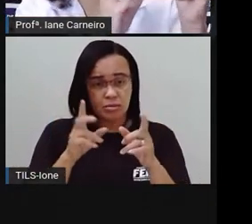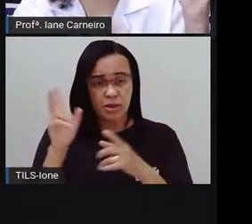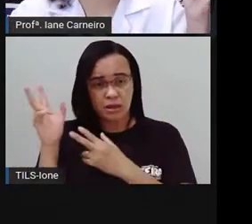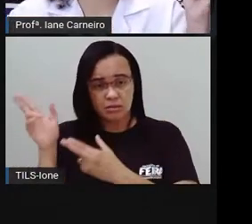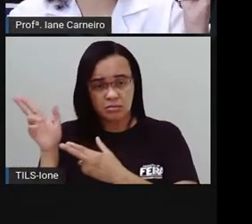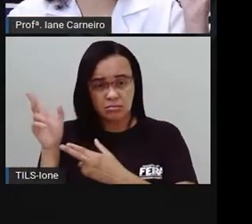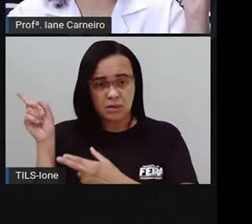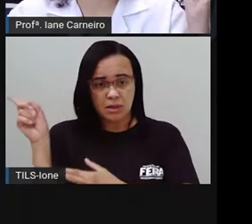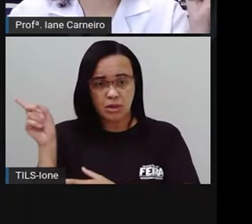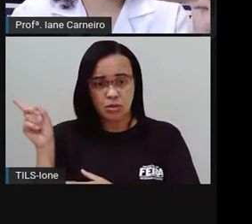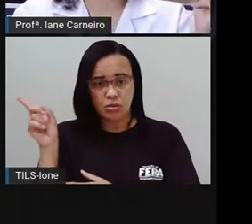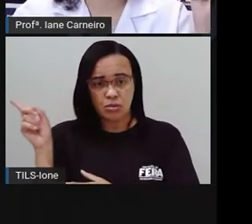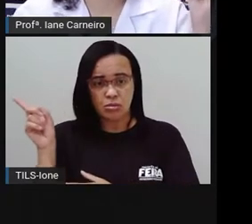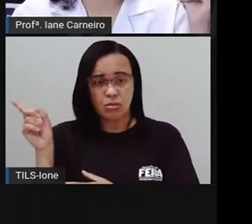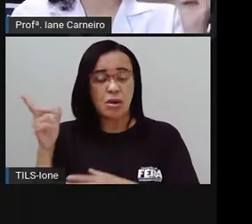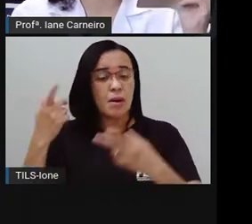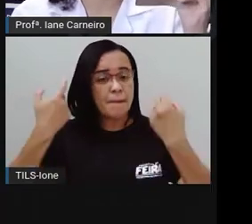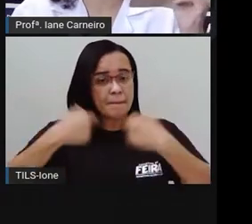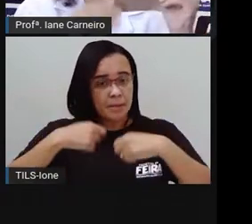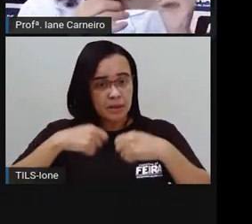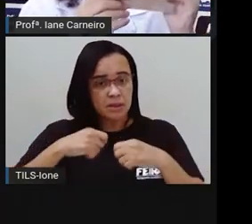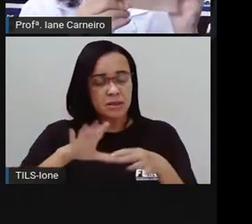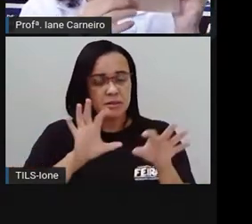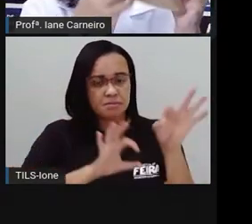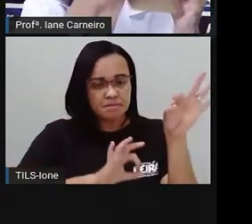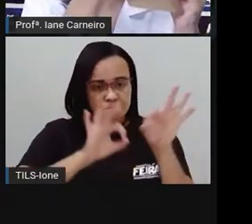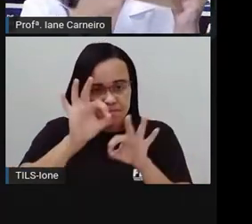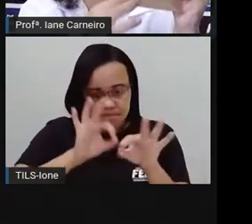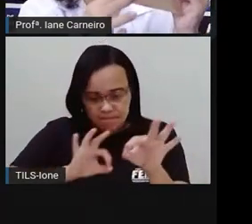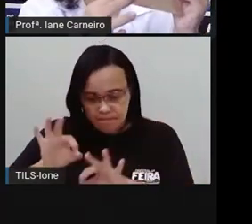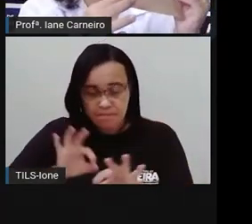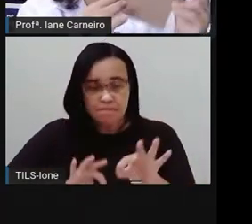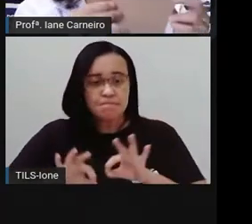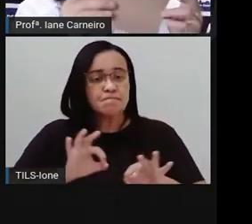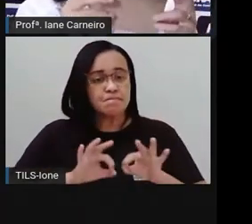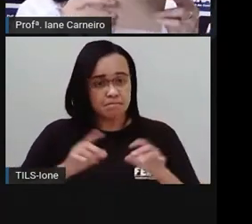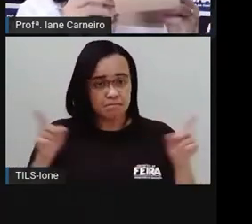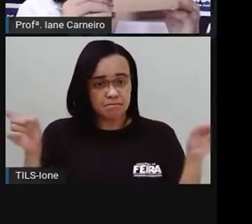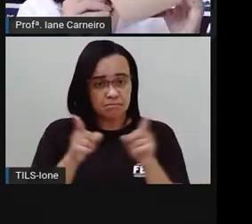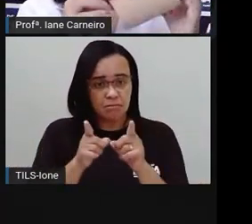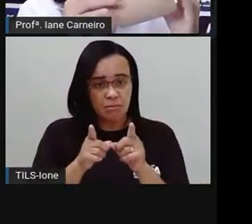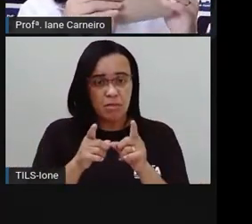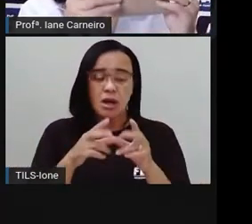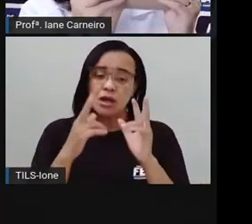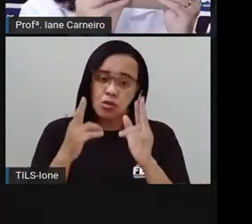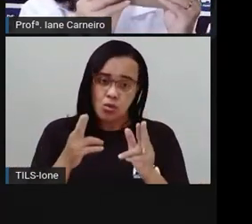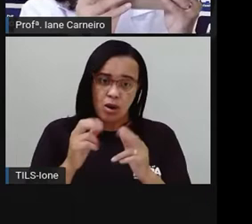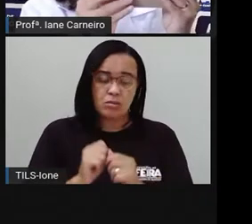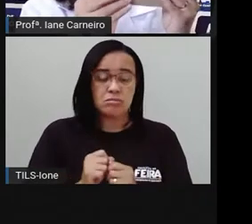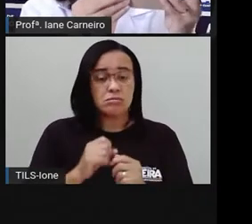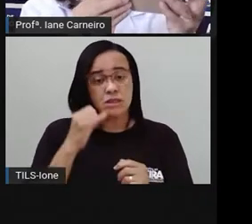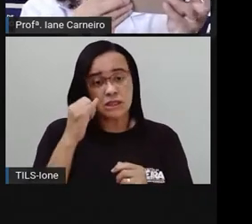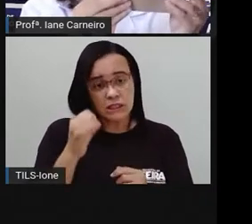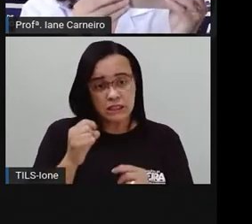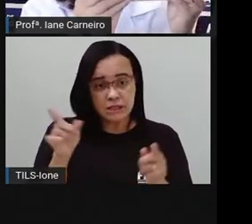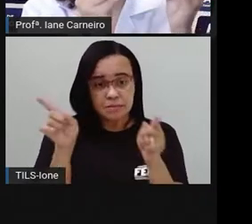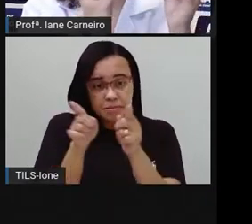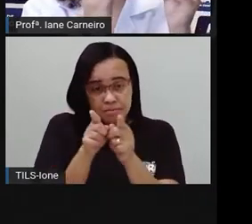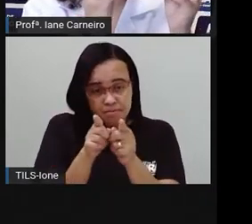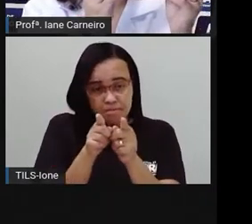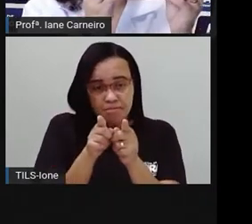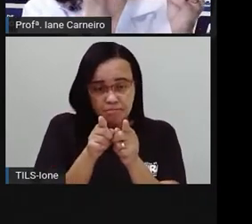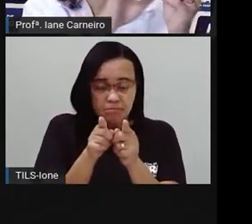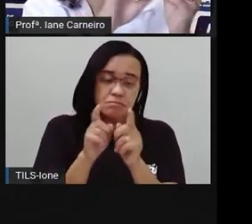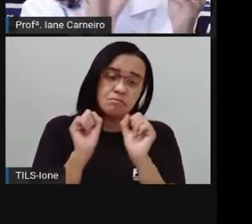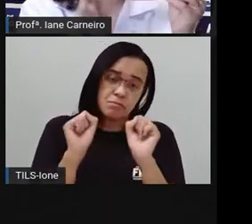então você vai precisar montar, né, o seu porta-retrato desse tamanho. Se for uma foto menor, ou se for pequenininha,